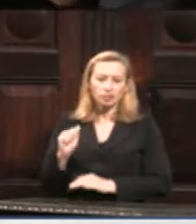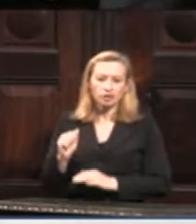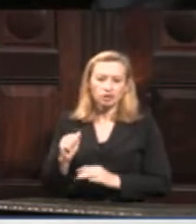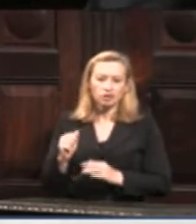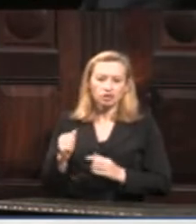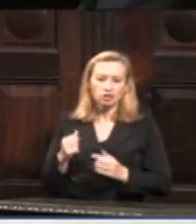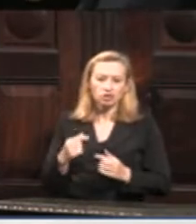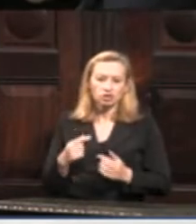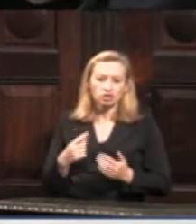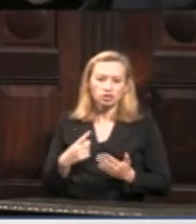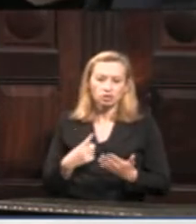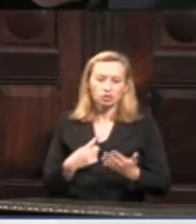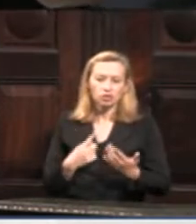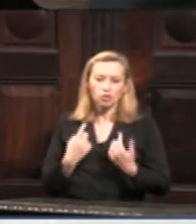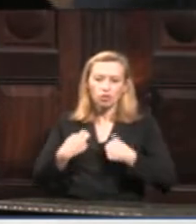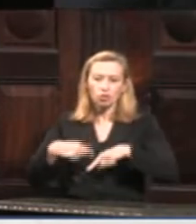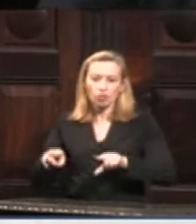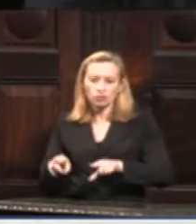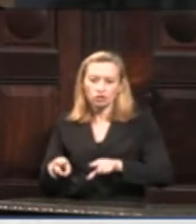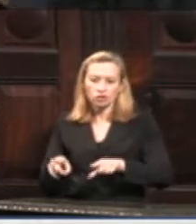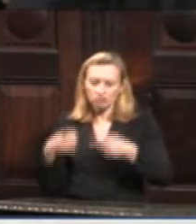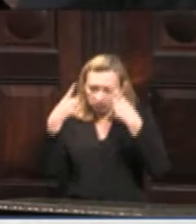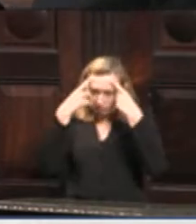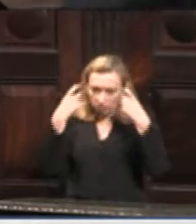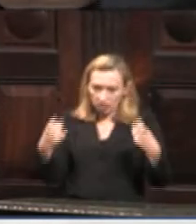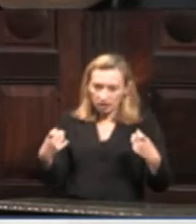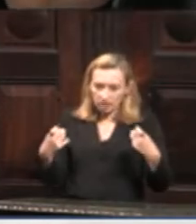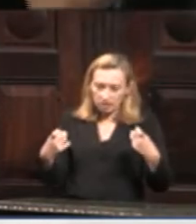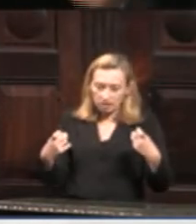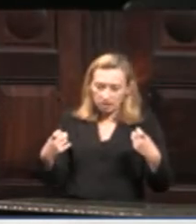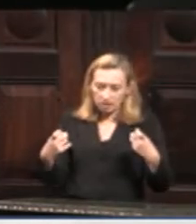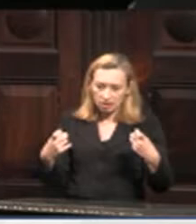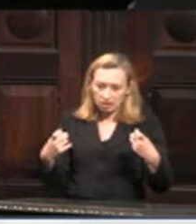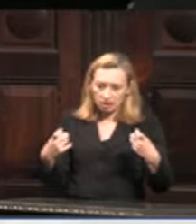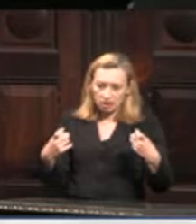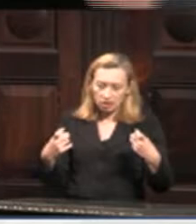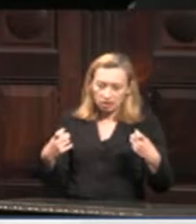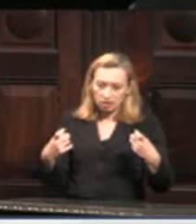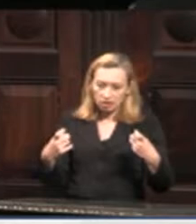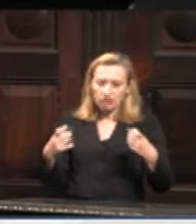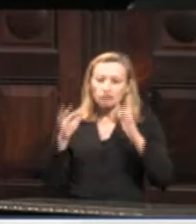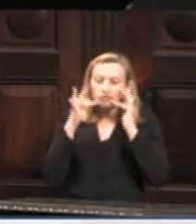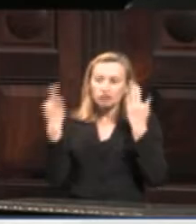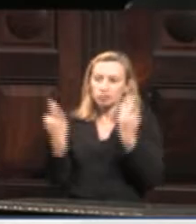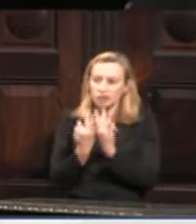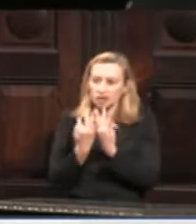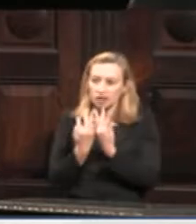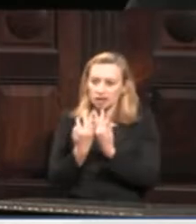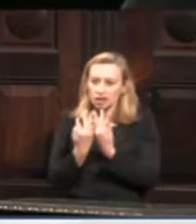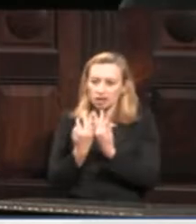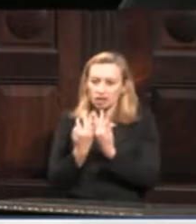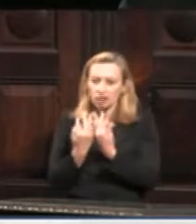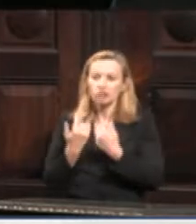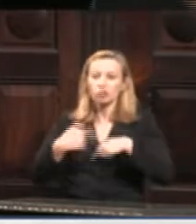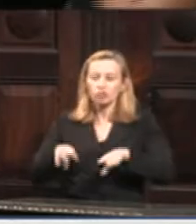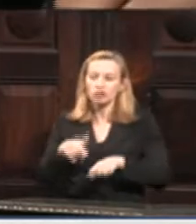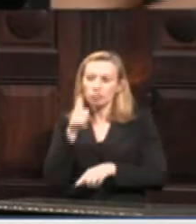violência doméstica e familiar contra a mulher.